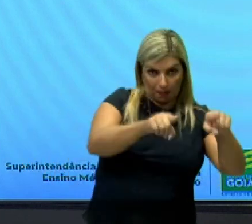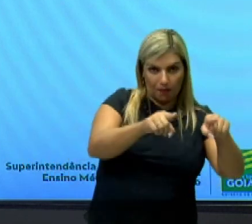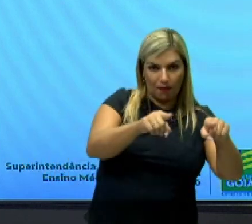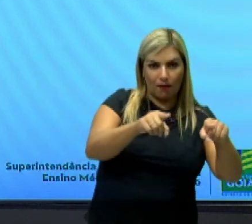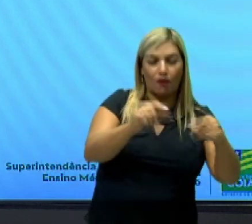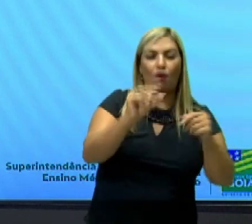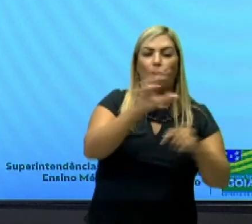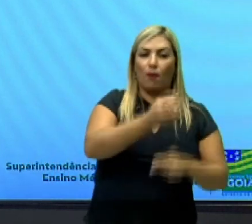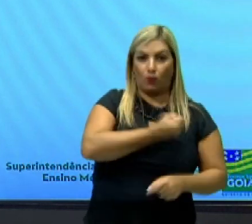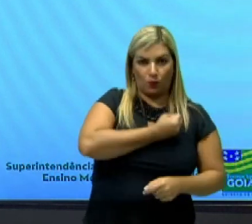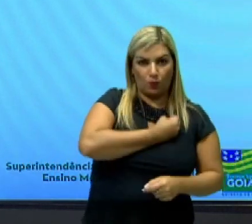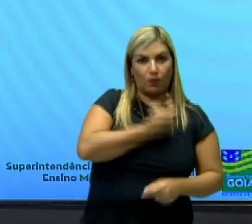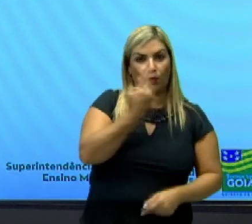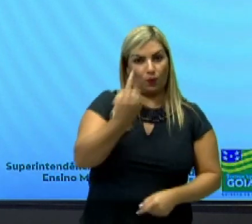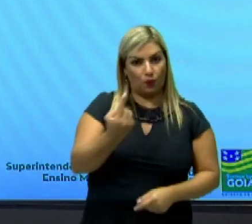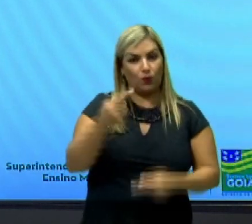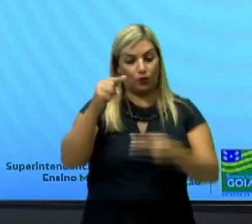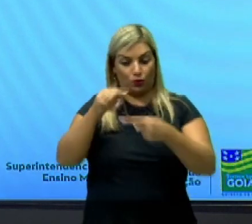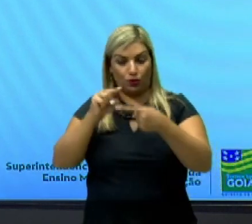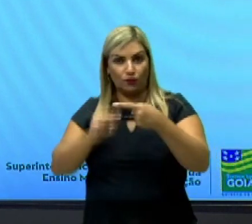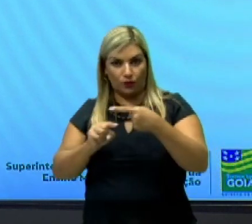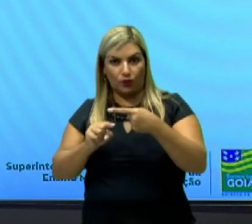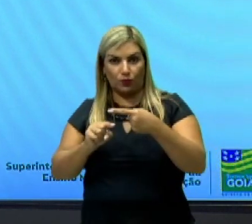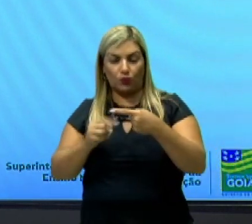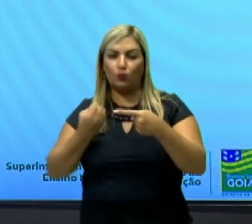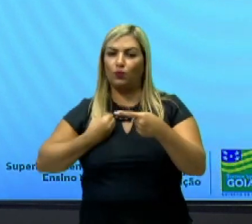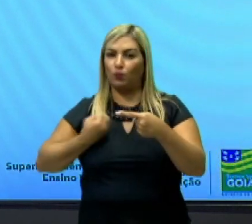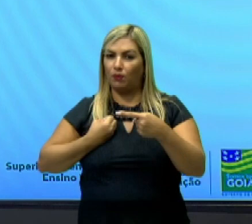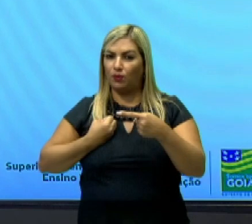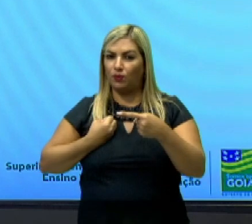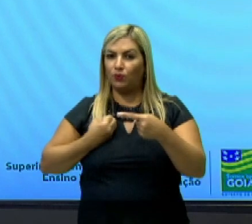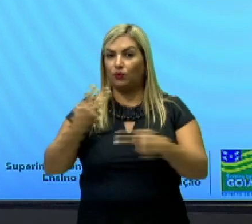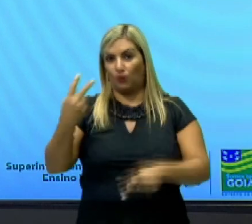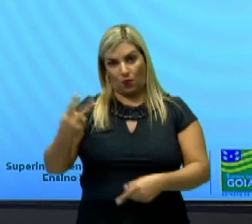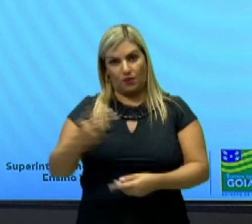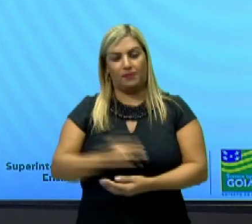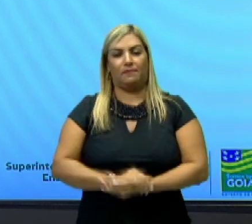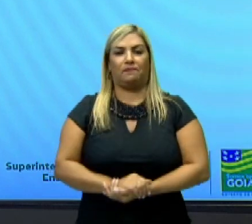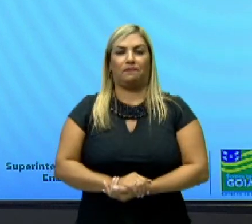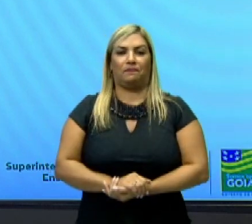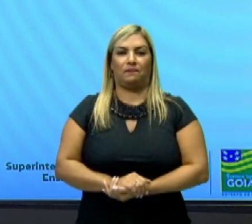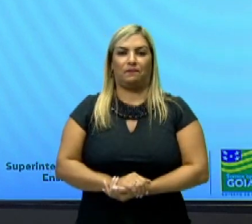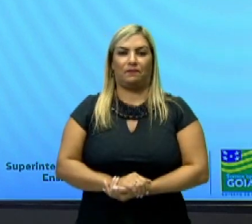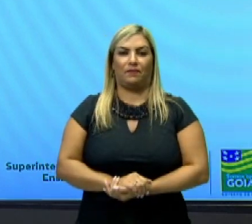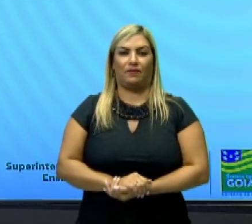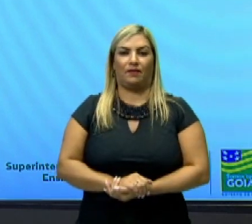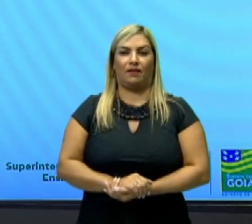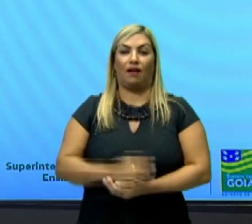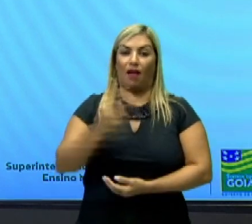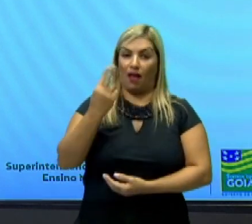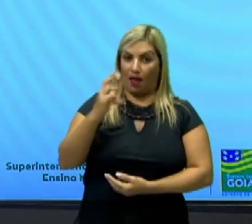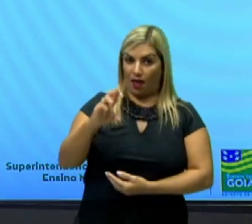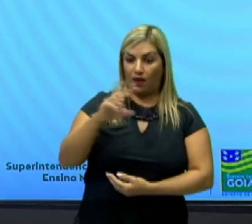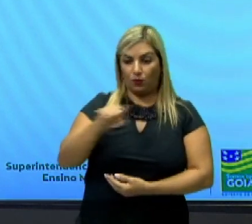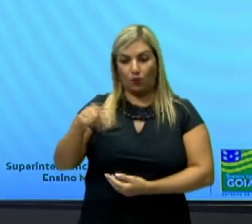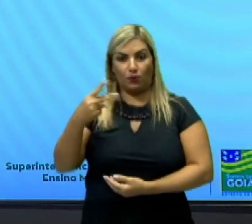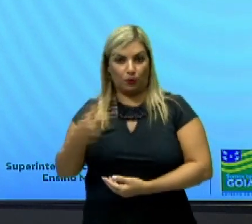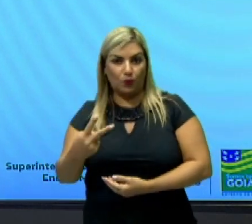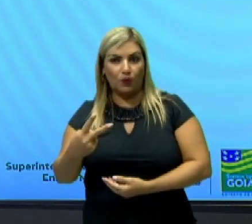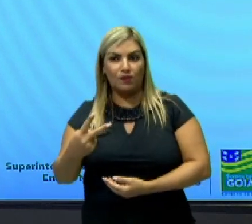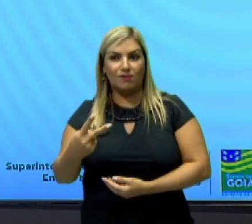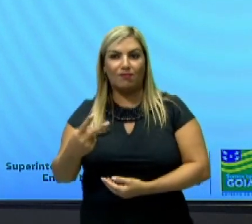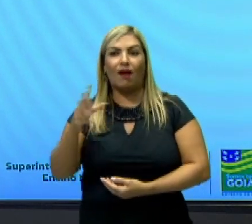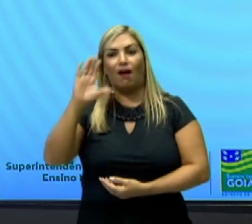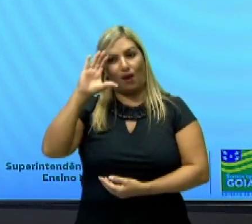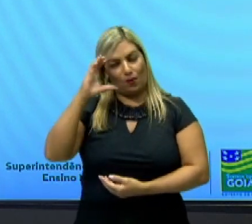valor de 1 e divido pelo número deles, que no caso é 2. Beleza, R sobre 2. Aí eu resolvi